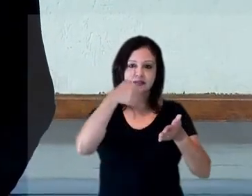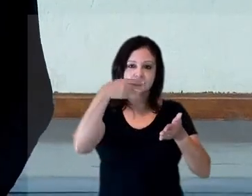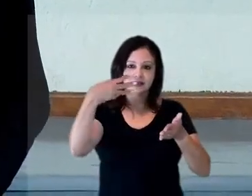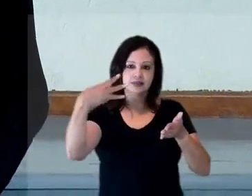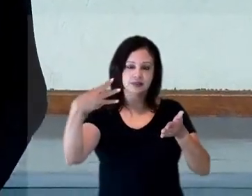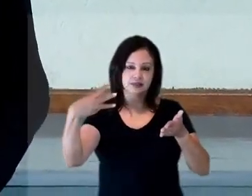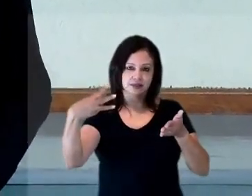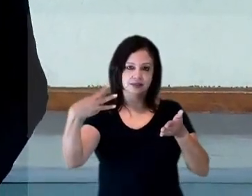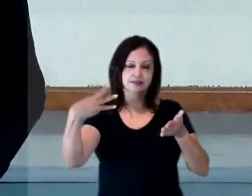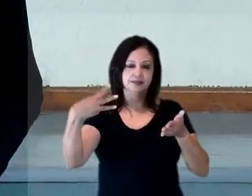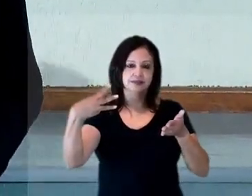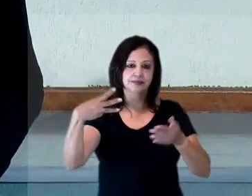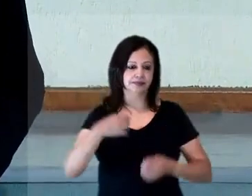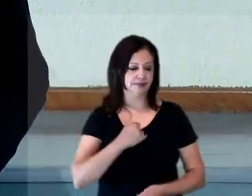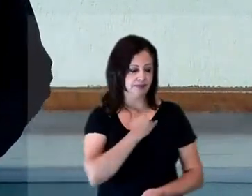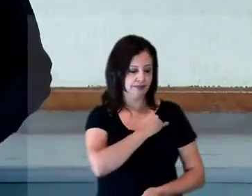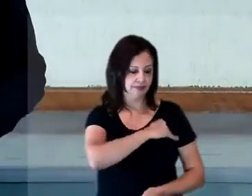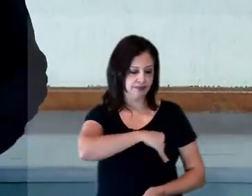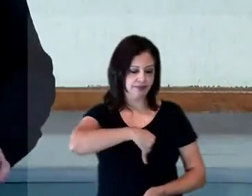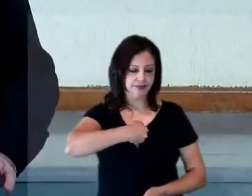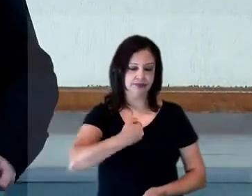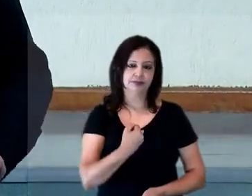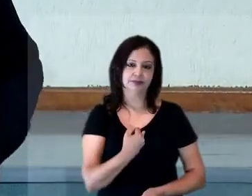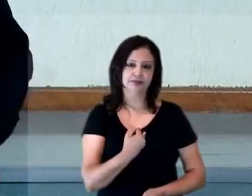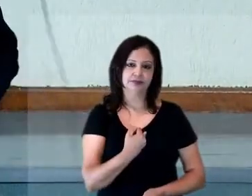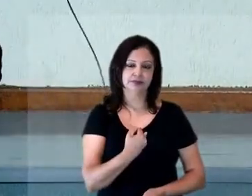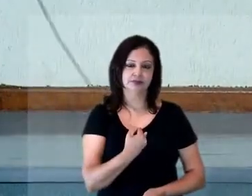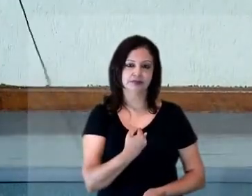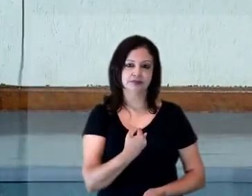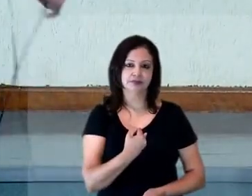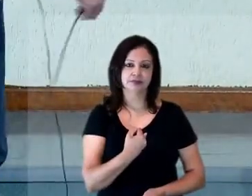Evangelho de Jesus, escrito por João.